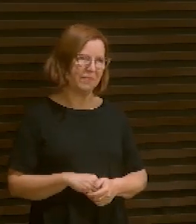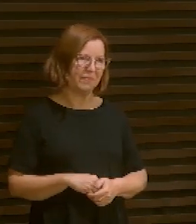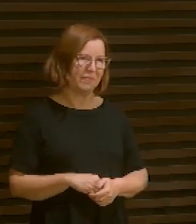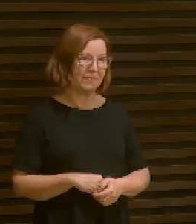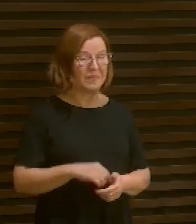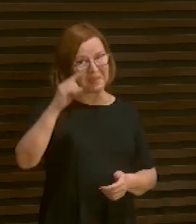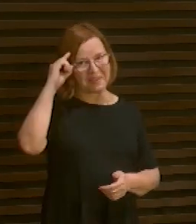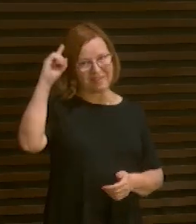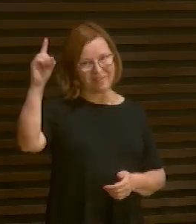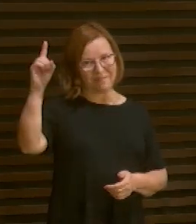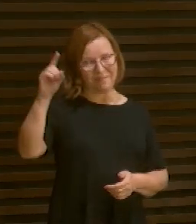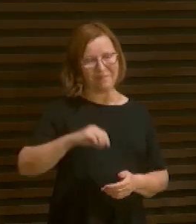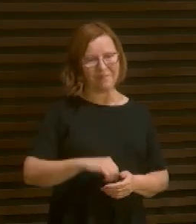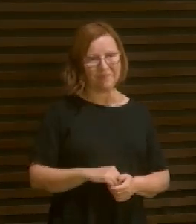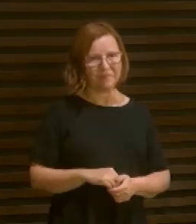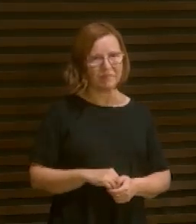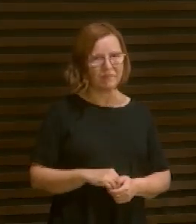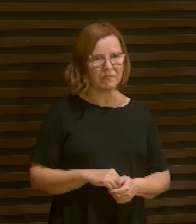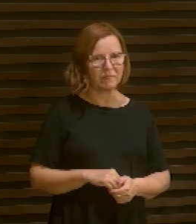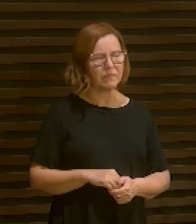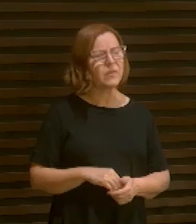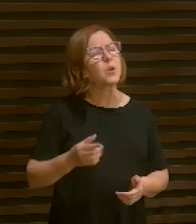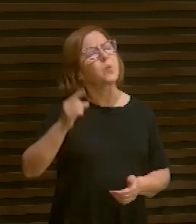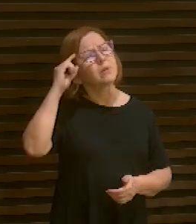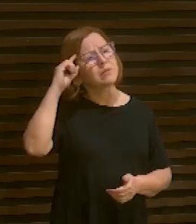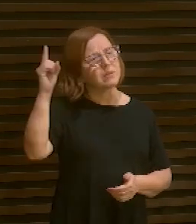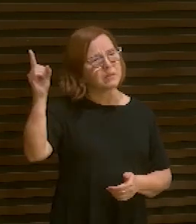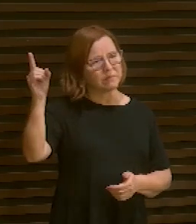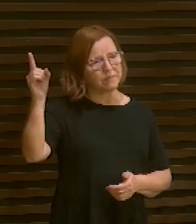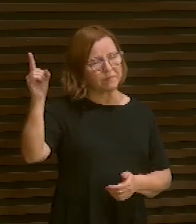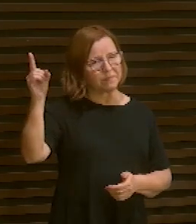Naquele dia. Qual é o dia